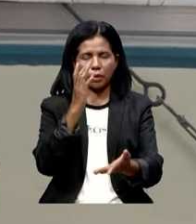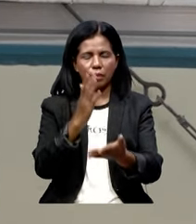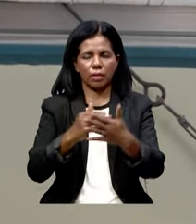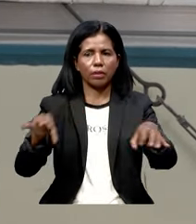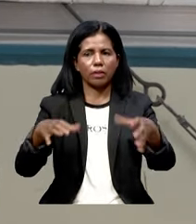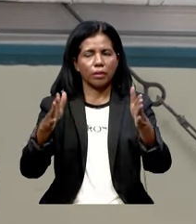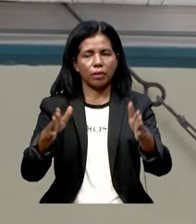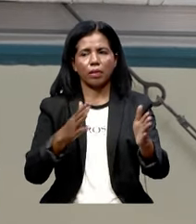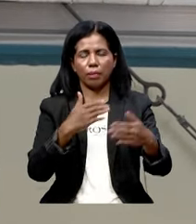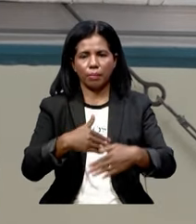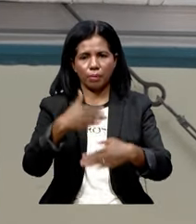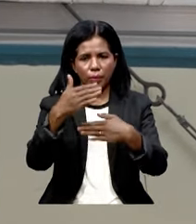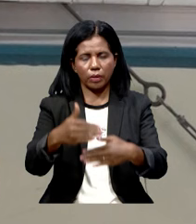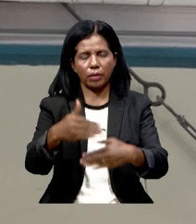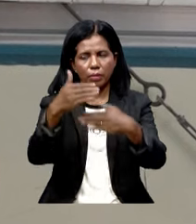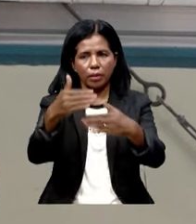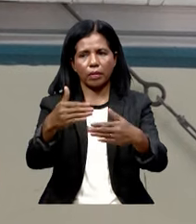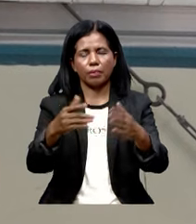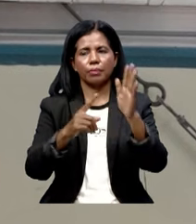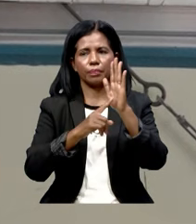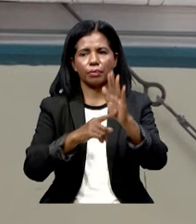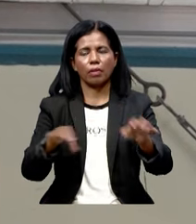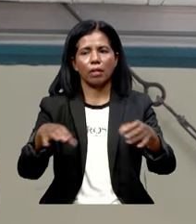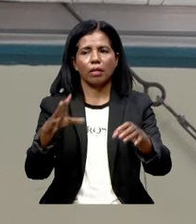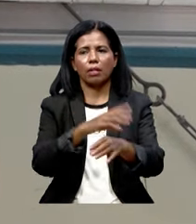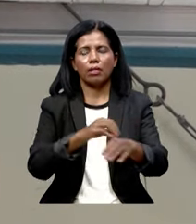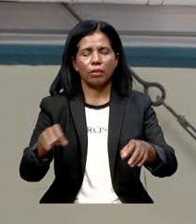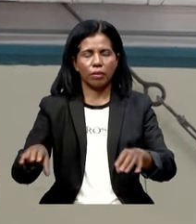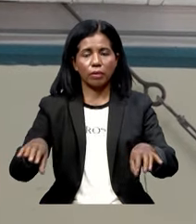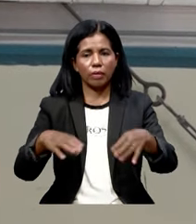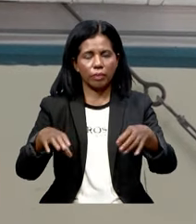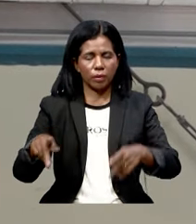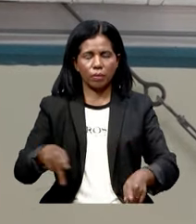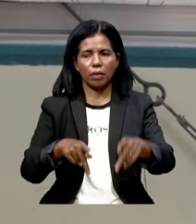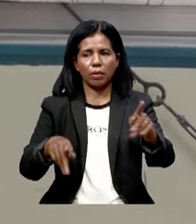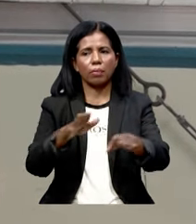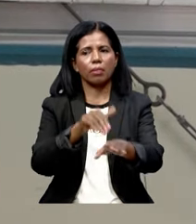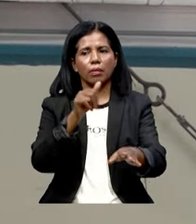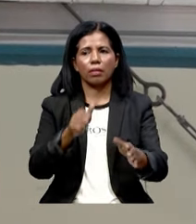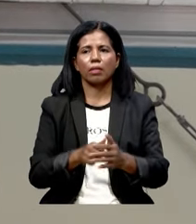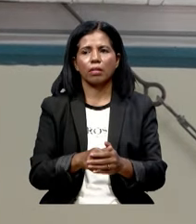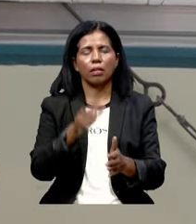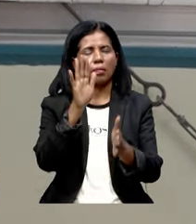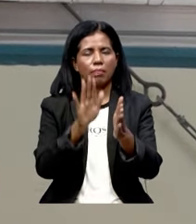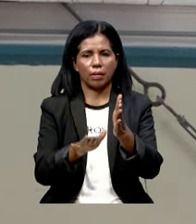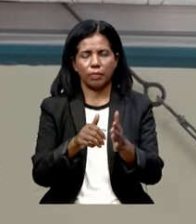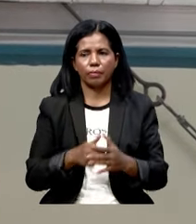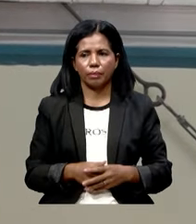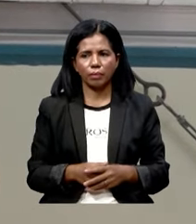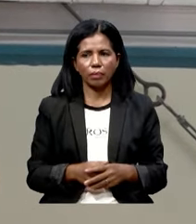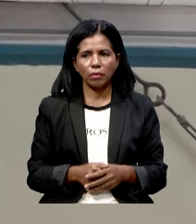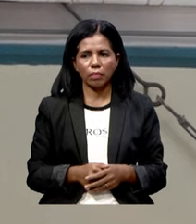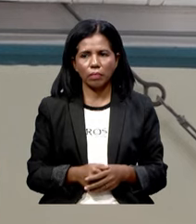ni itni prosesu be promosaun ba carreira funcionari publik ni ni yang rekrutamento nene stagnado